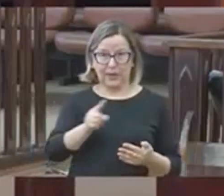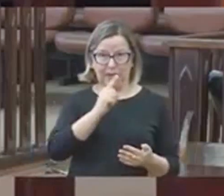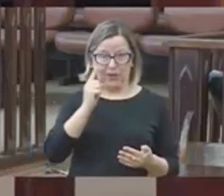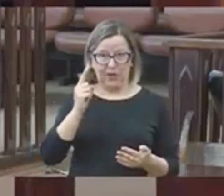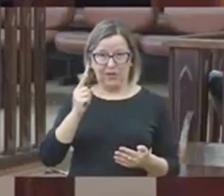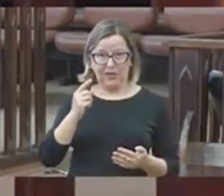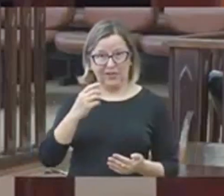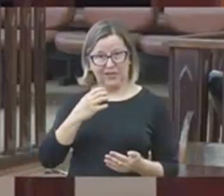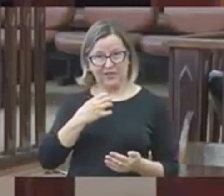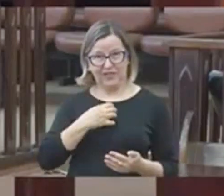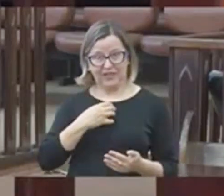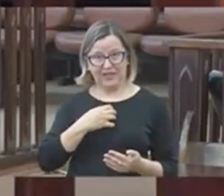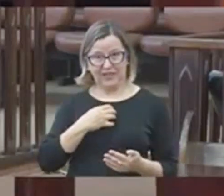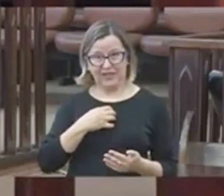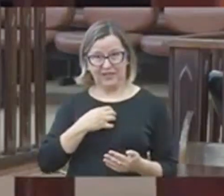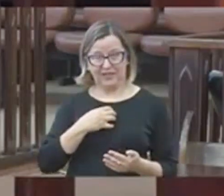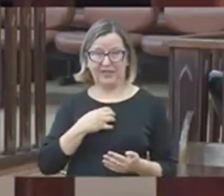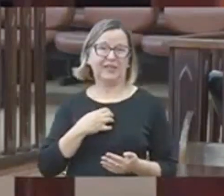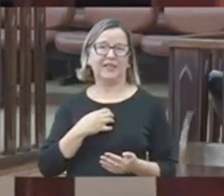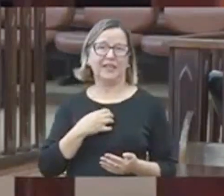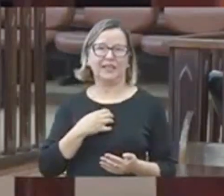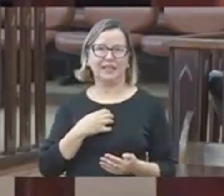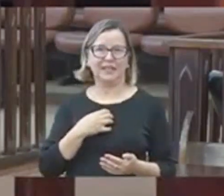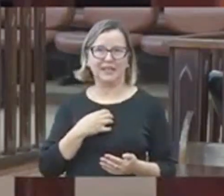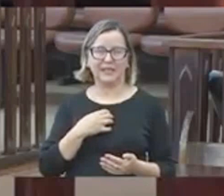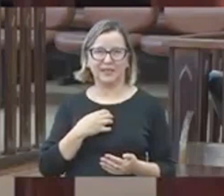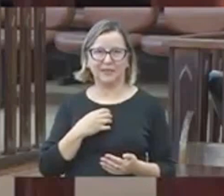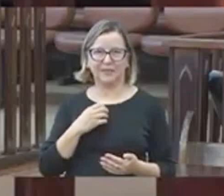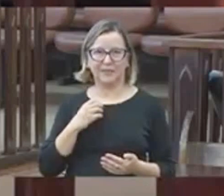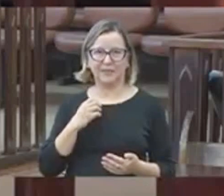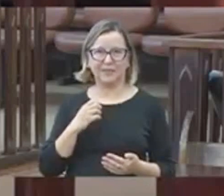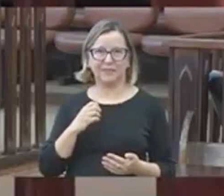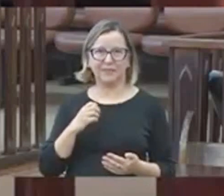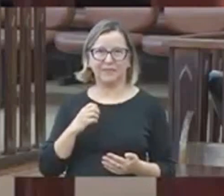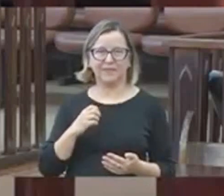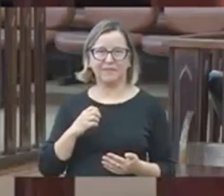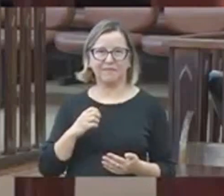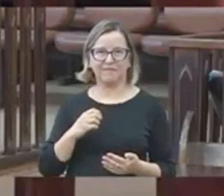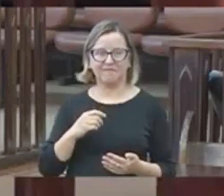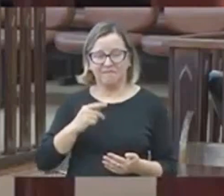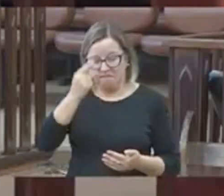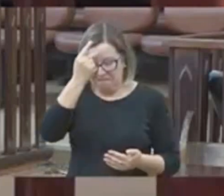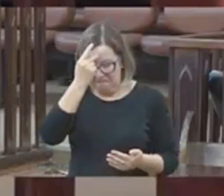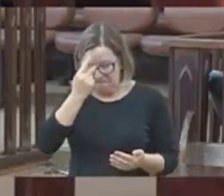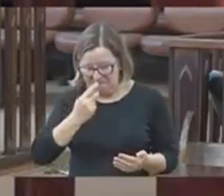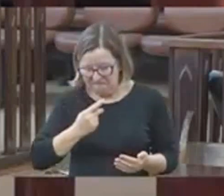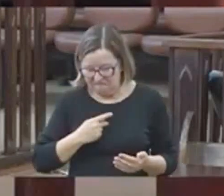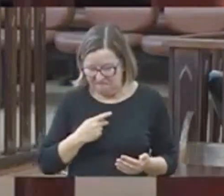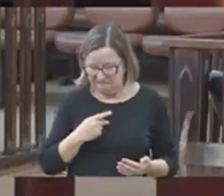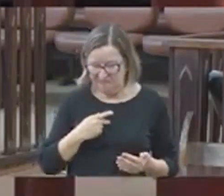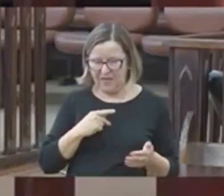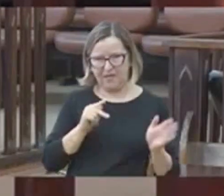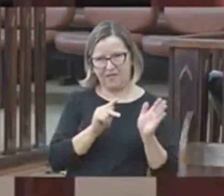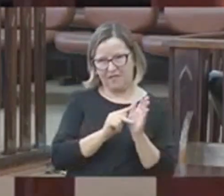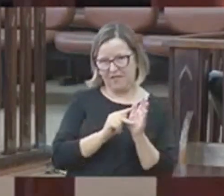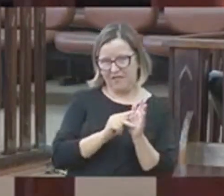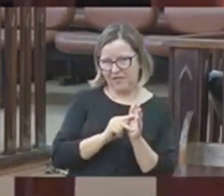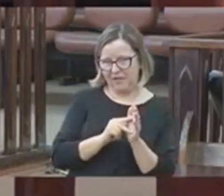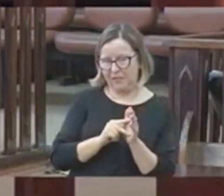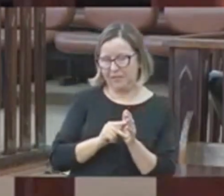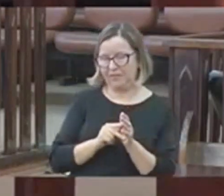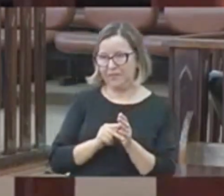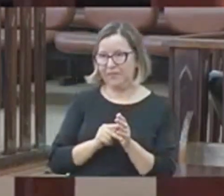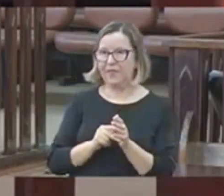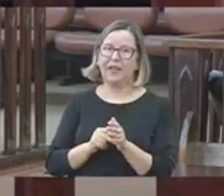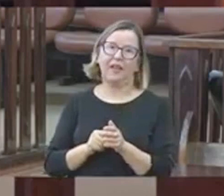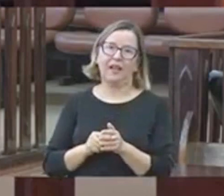viverão juntos? Como seres voltados para si mesmo criarão filhos e formarão uma família?